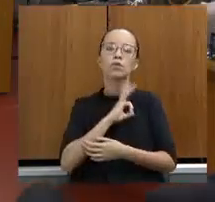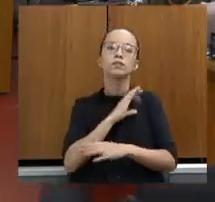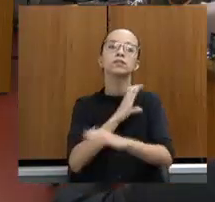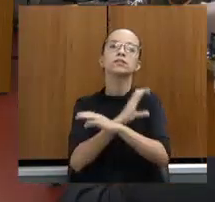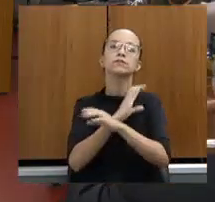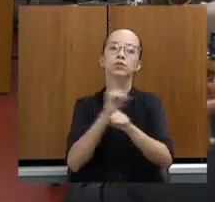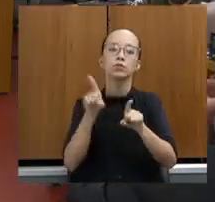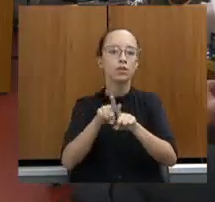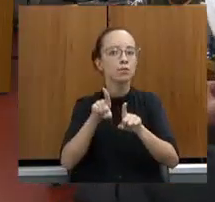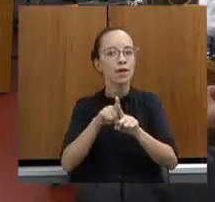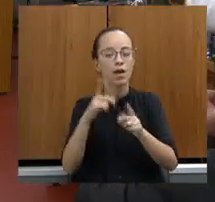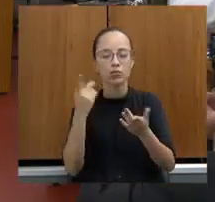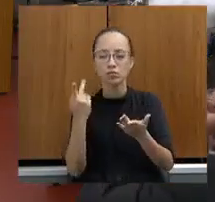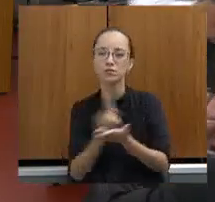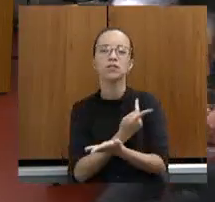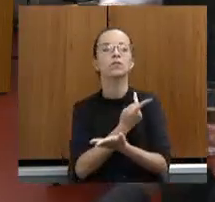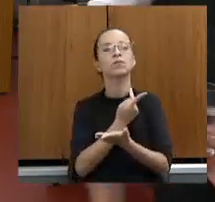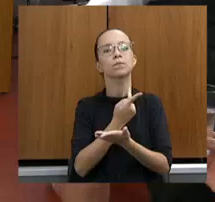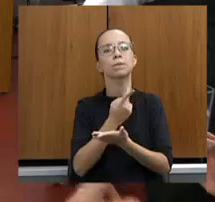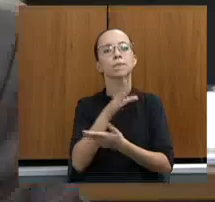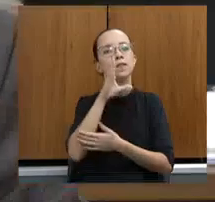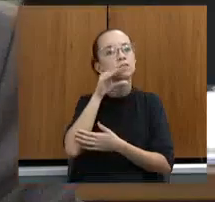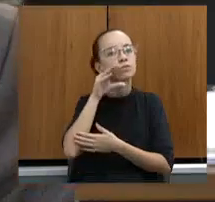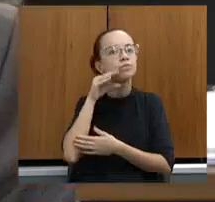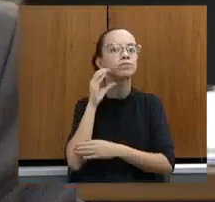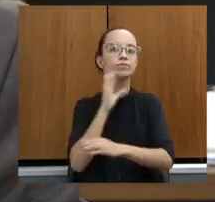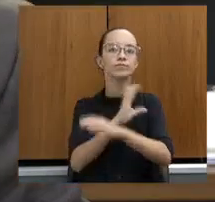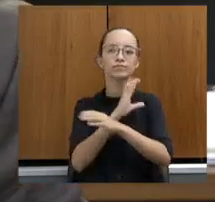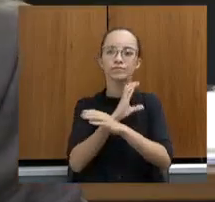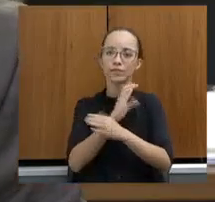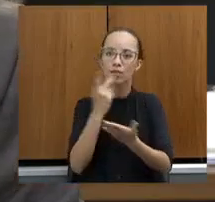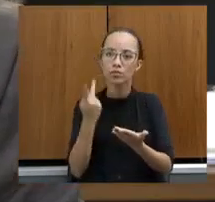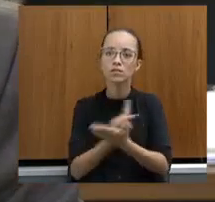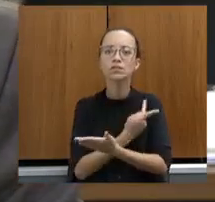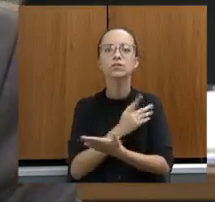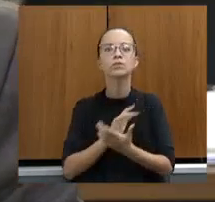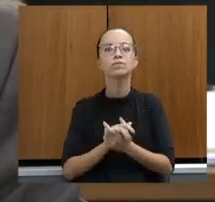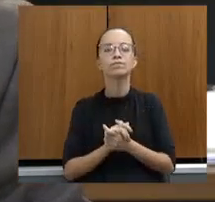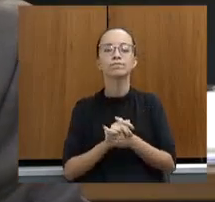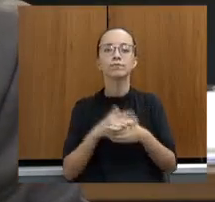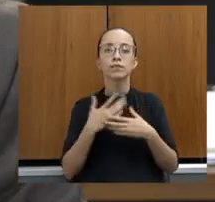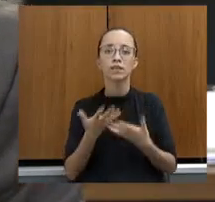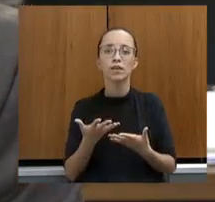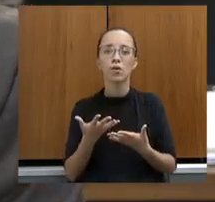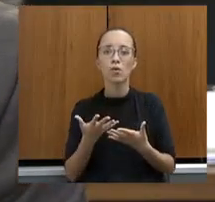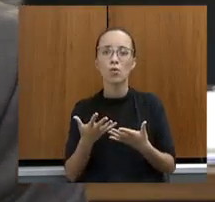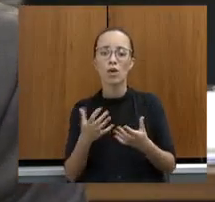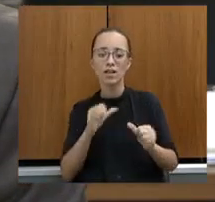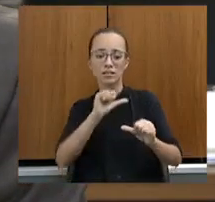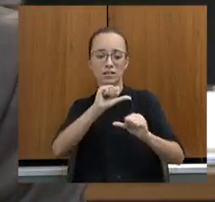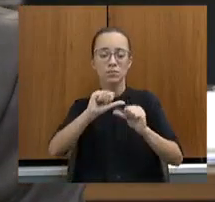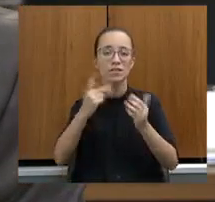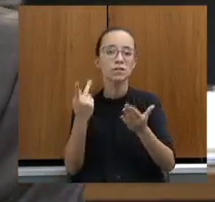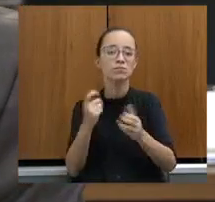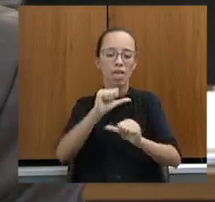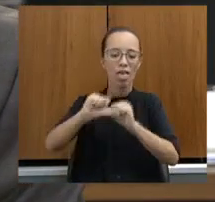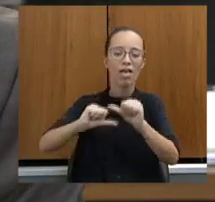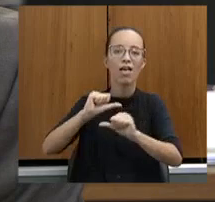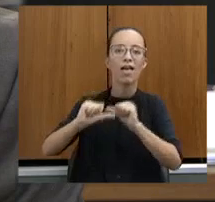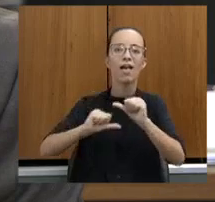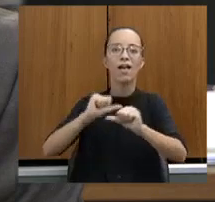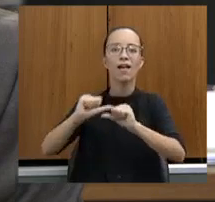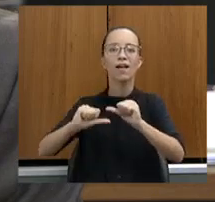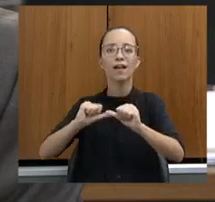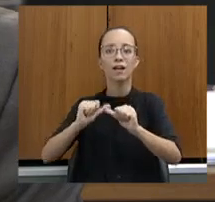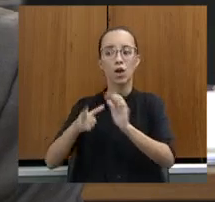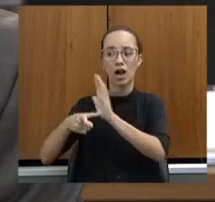a reforma aprovada em 2019 com servidores civis então considerando essas reformas o buraco ficou muito maior do